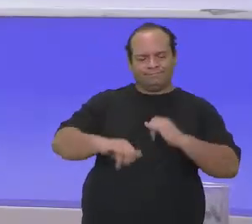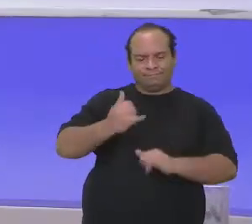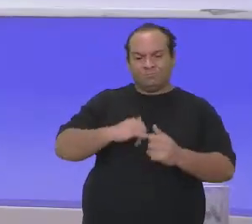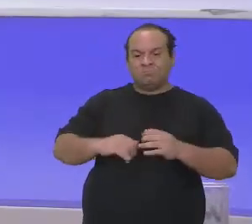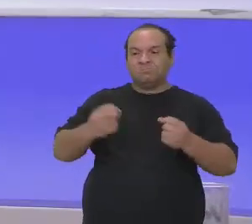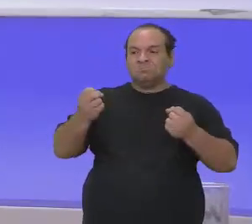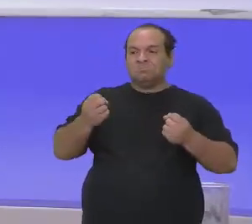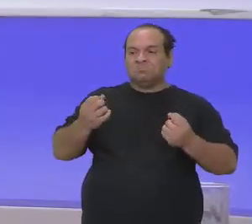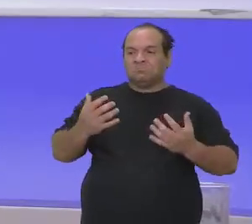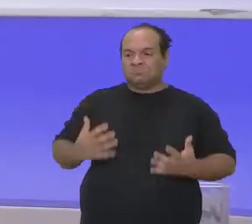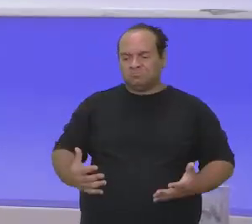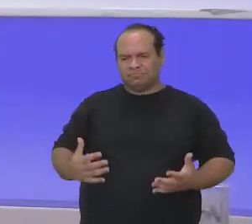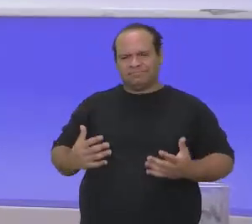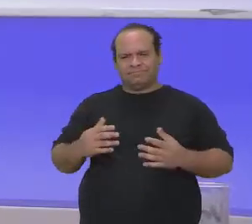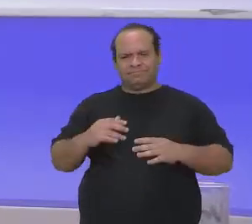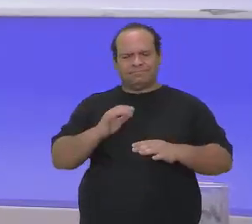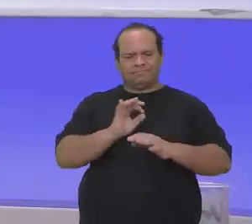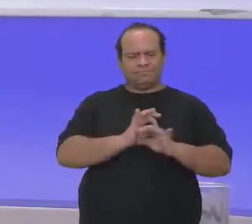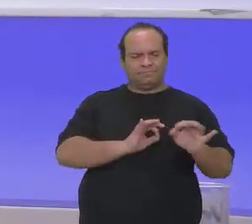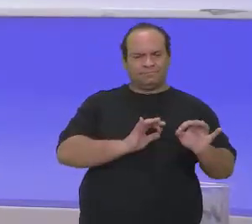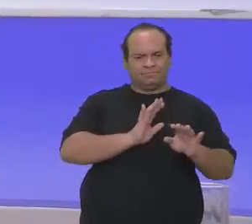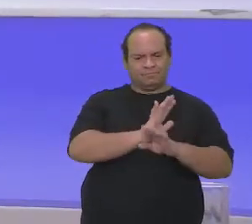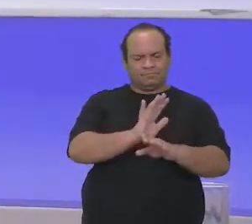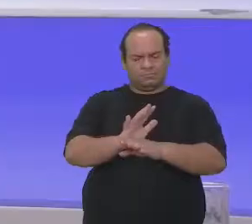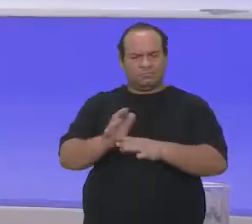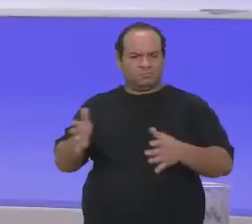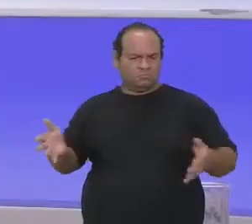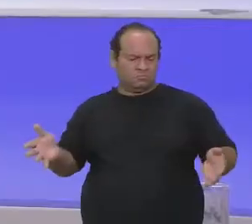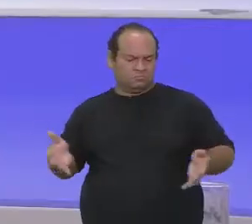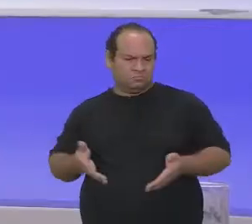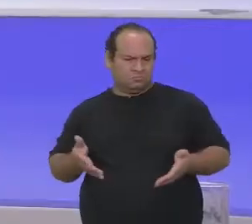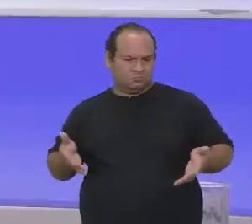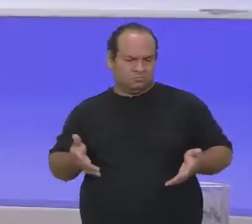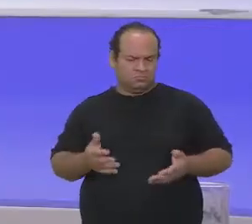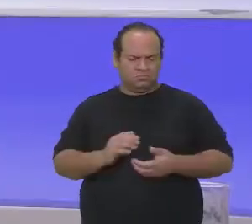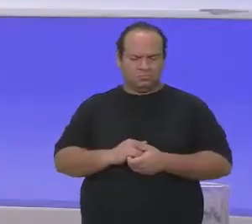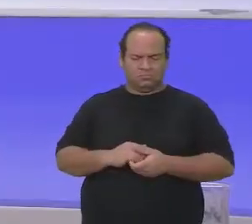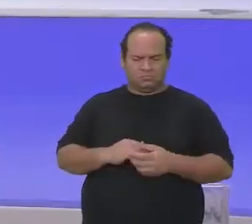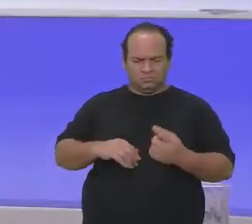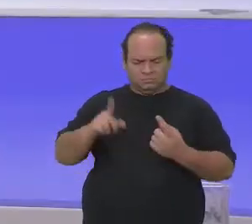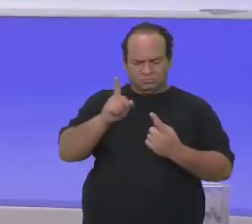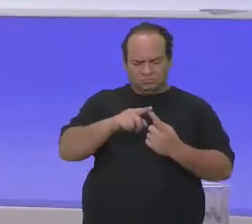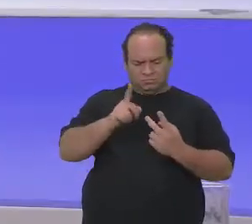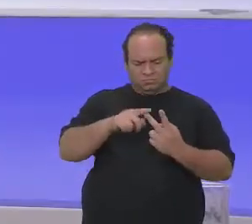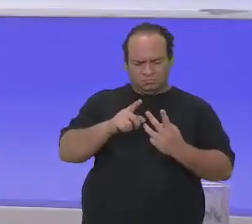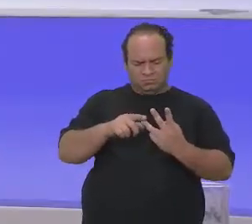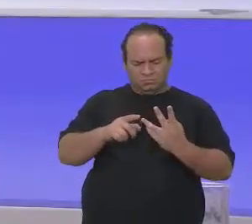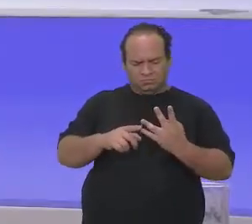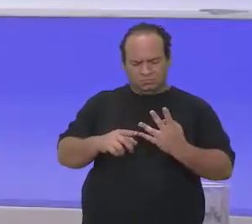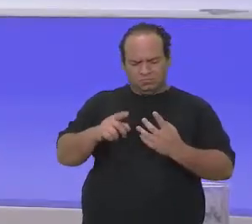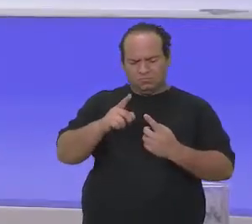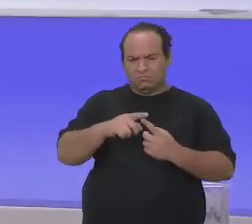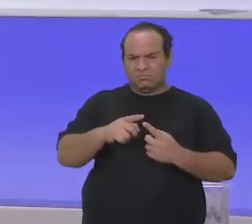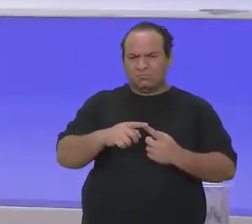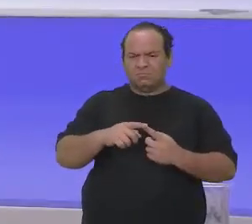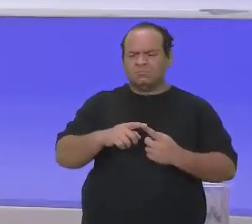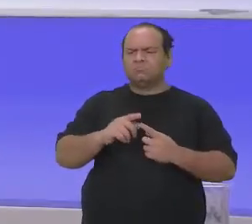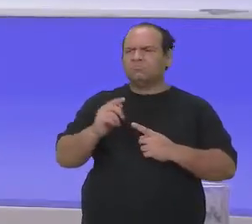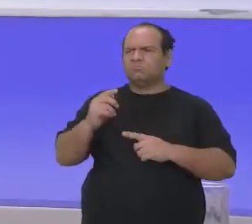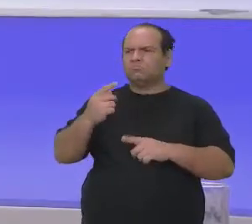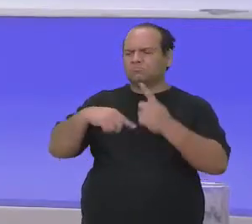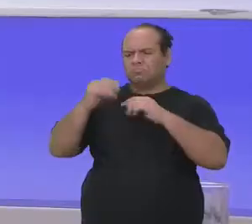energética e eles deixam a transição energética hoje baseada em 6 pilares, que é o desenvolvimento